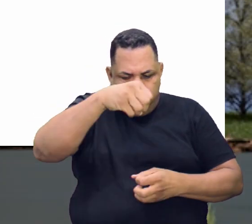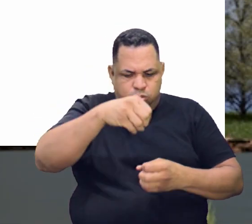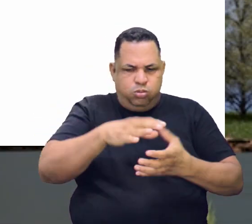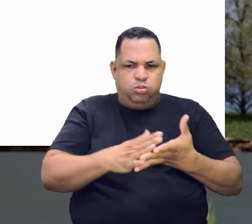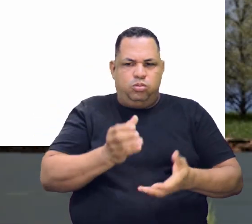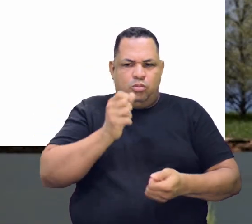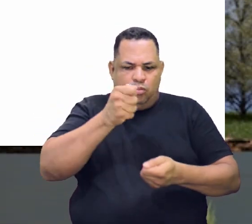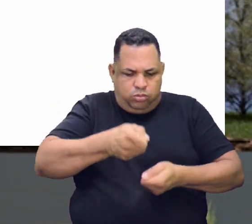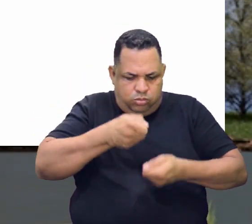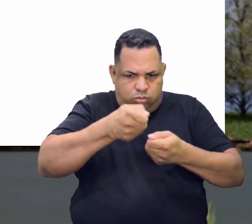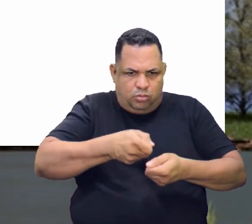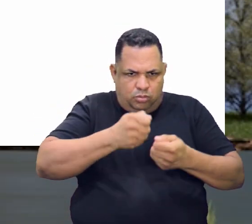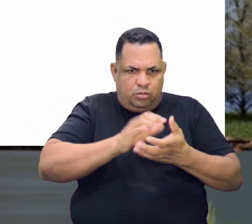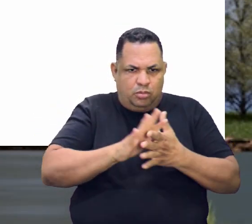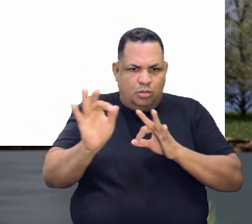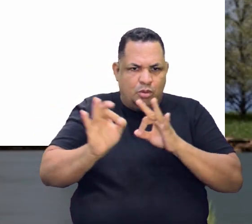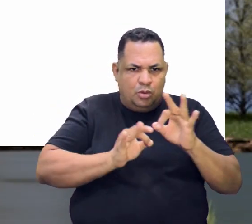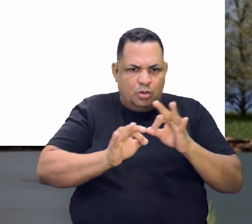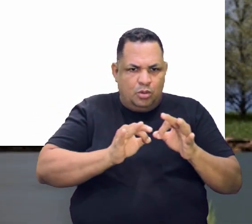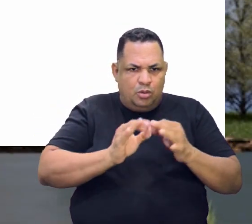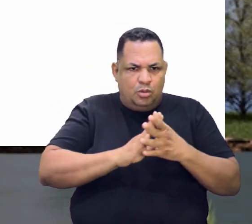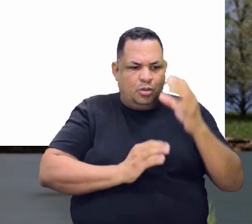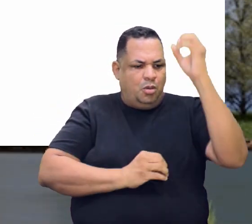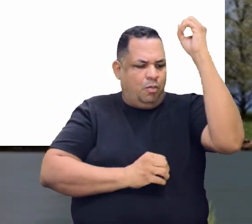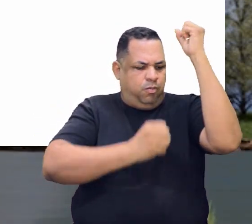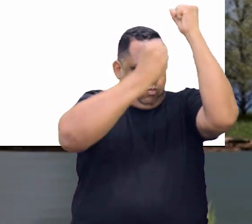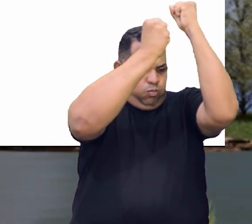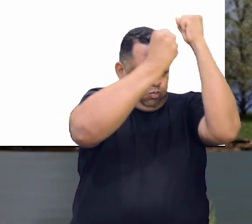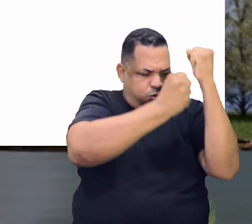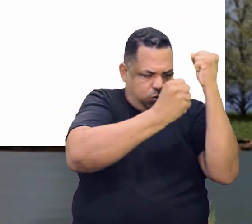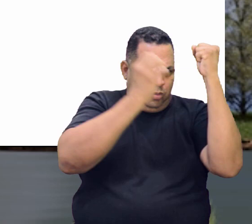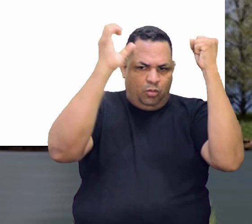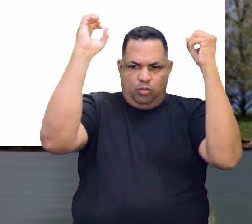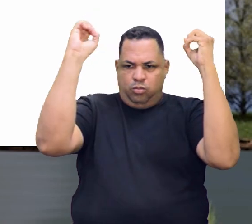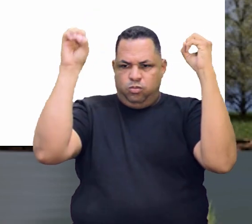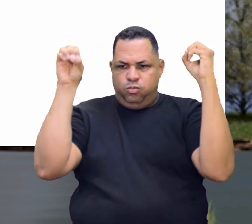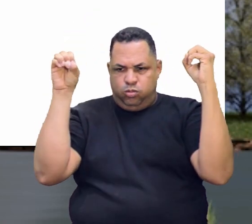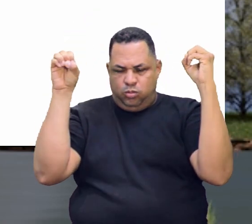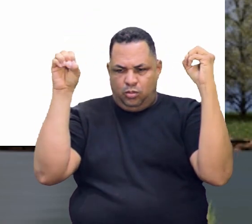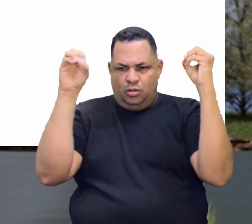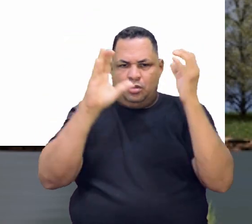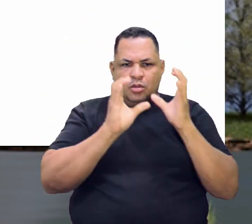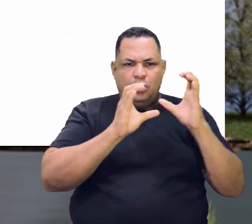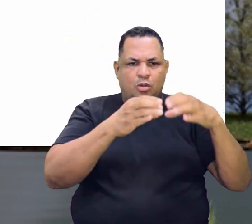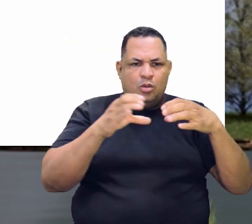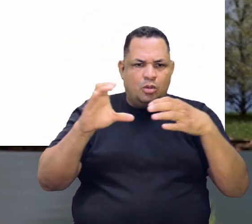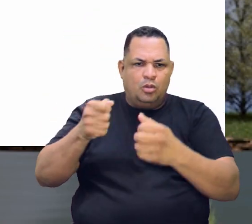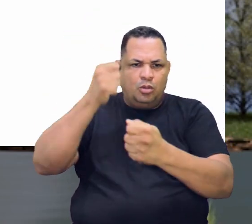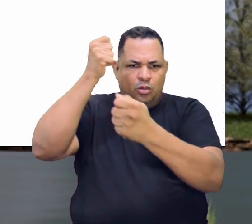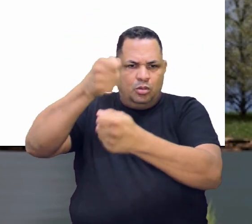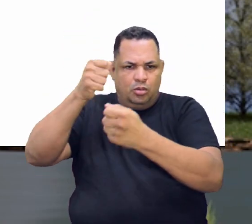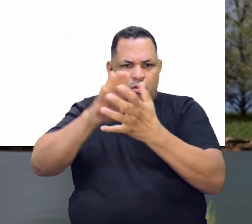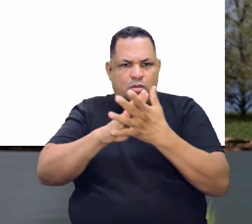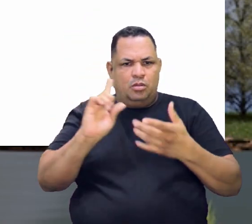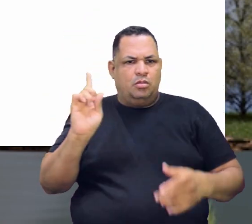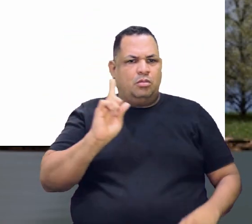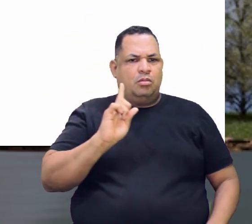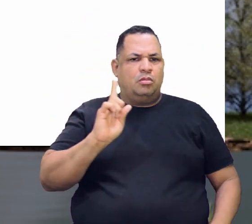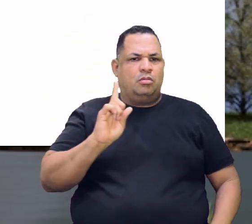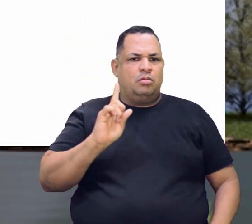a outra equipe arruma o porte e vai fincar o porte, a outra equipe vem e estica a linha